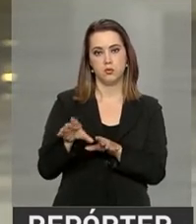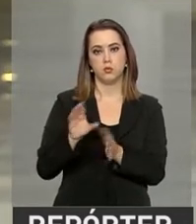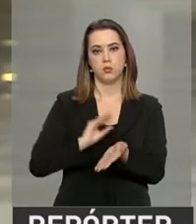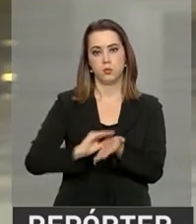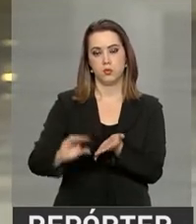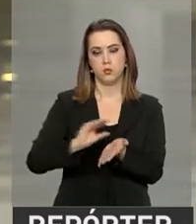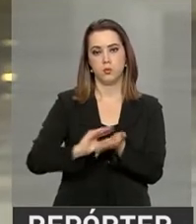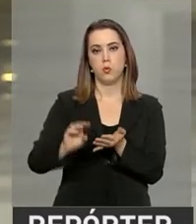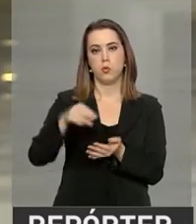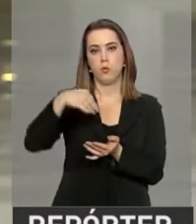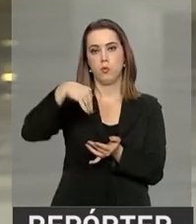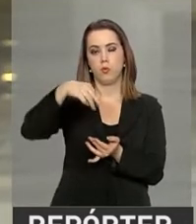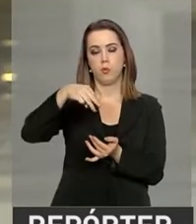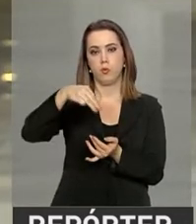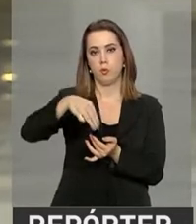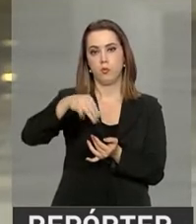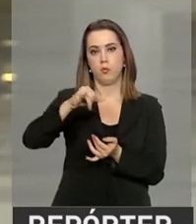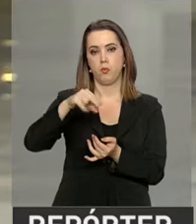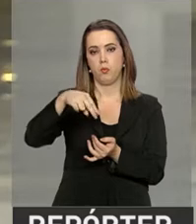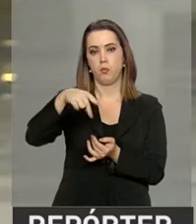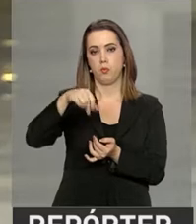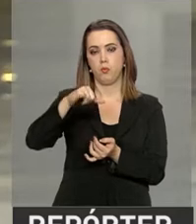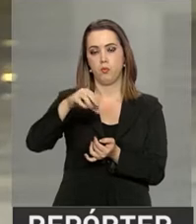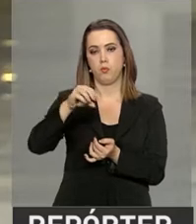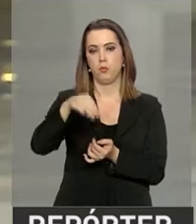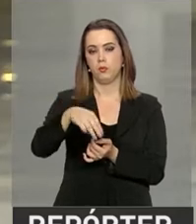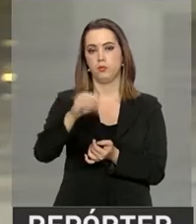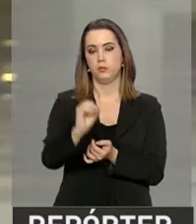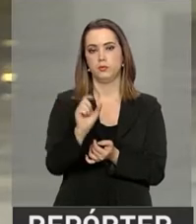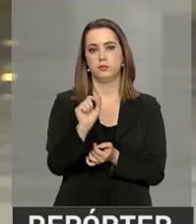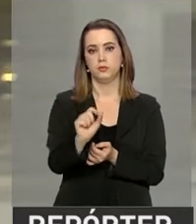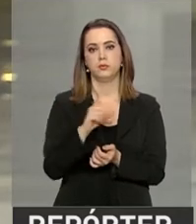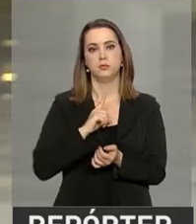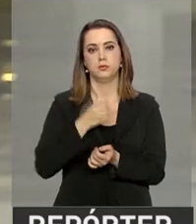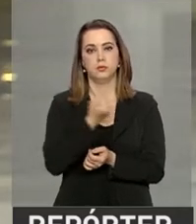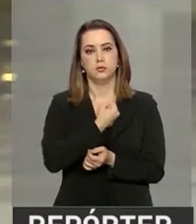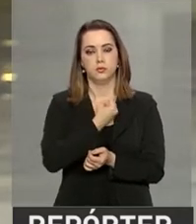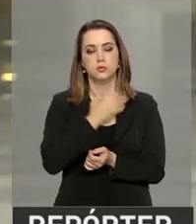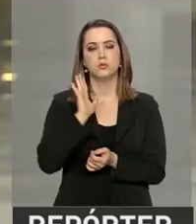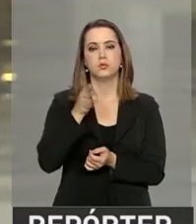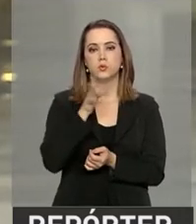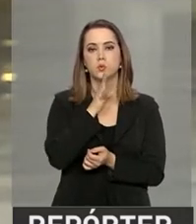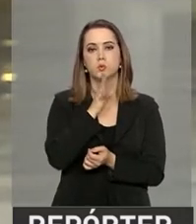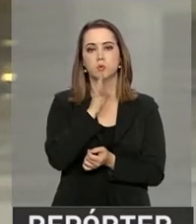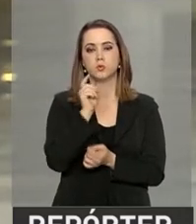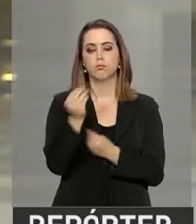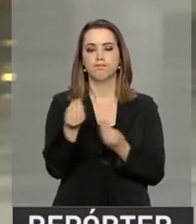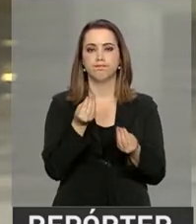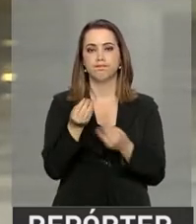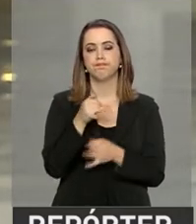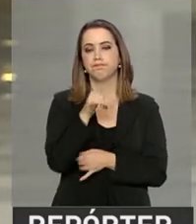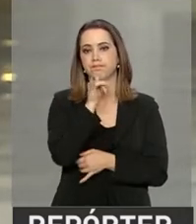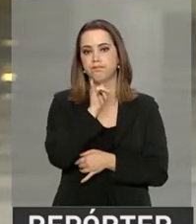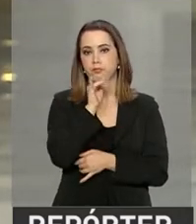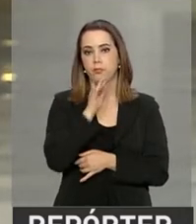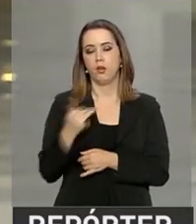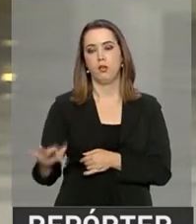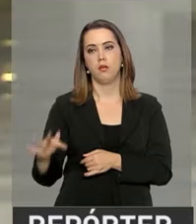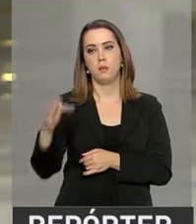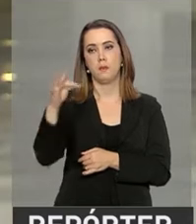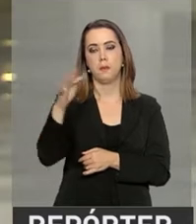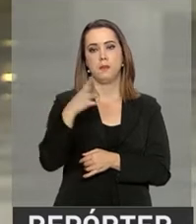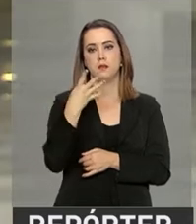educação alguns números também já são conhecidos como por exemplo previsão de inflação de 4,8 por cento